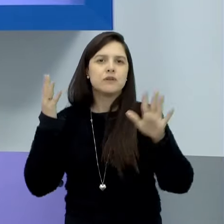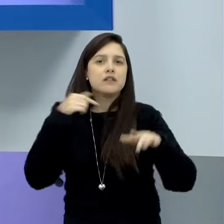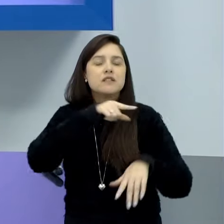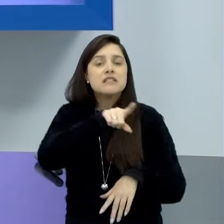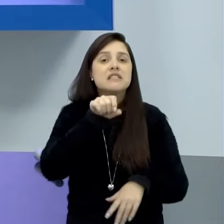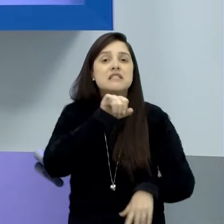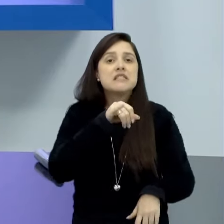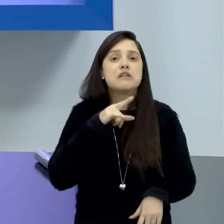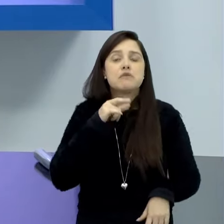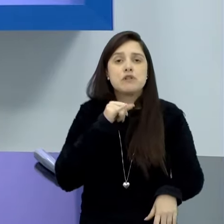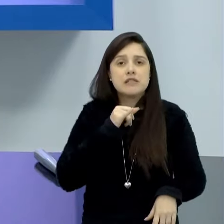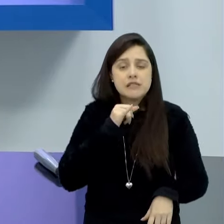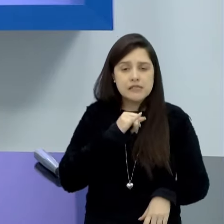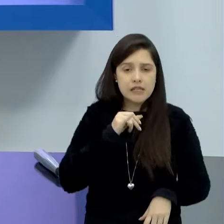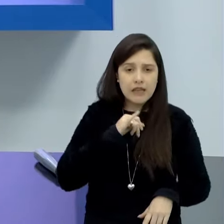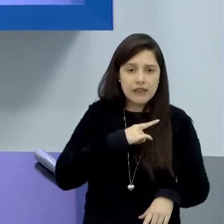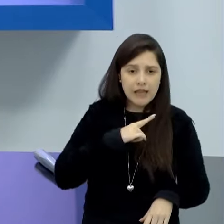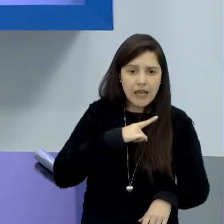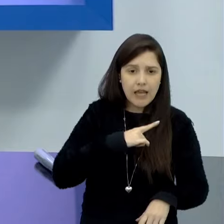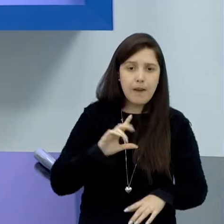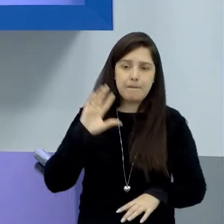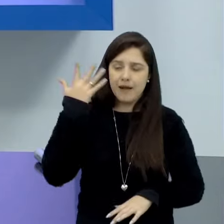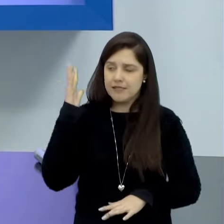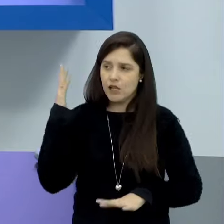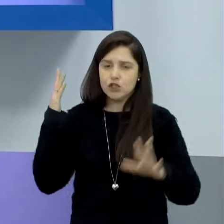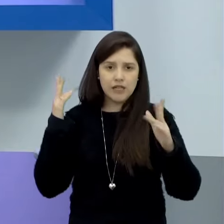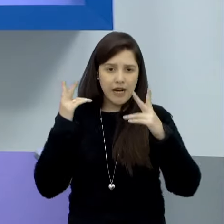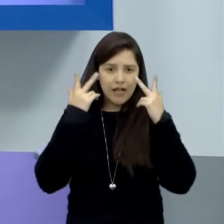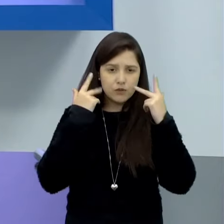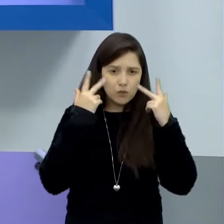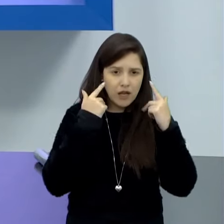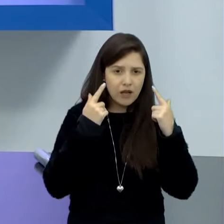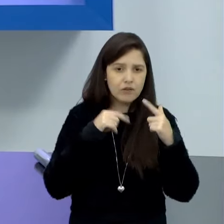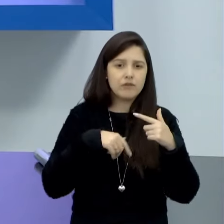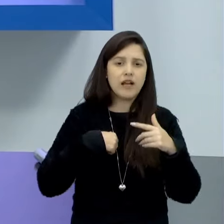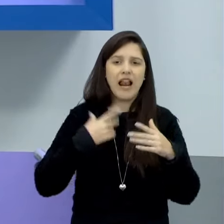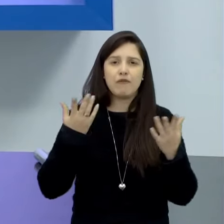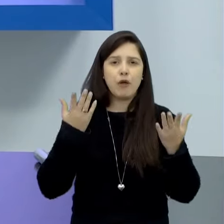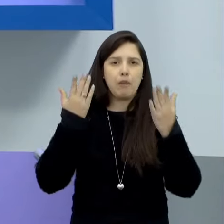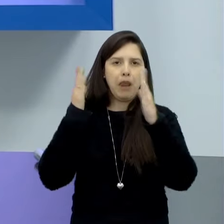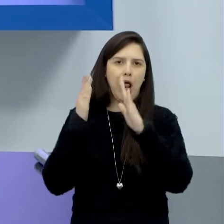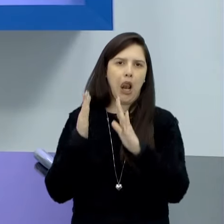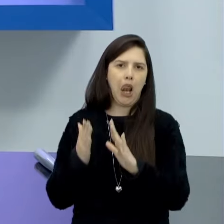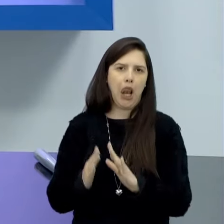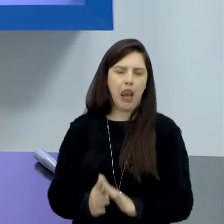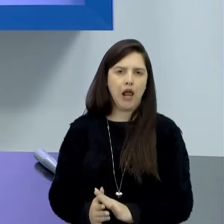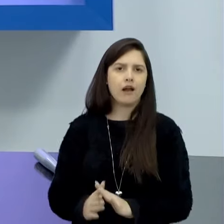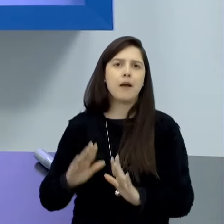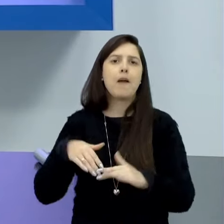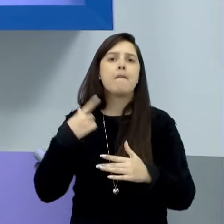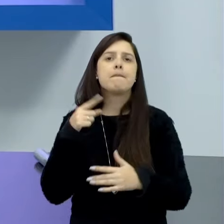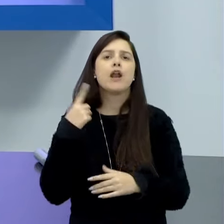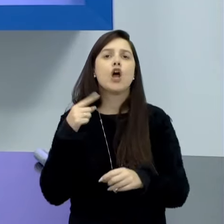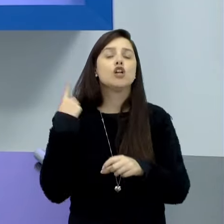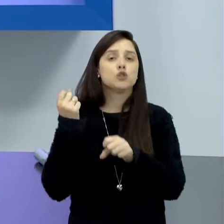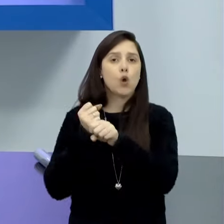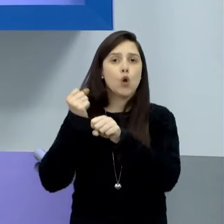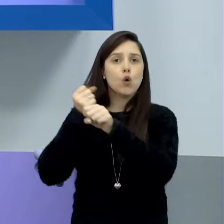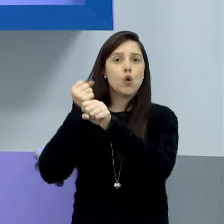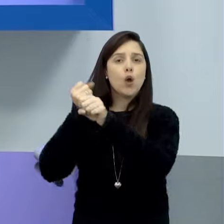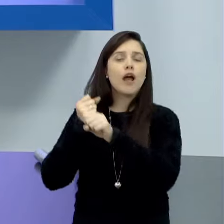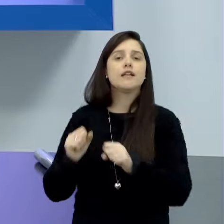tem uma floresta, que é uma paisagem natural, e depois ela foi derrubada, né? E nós construímos